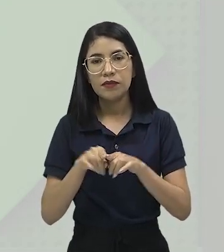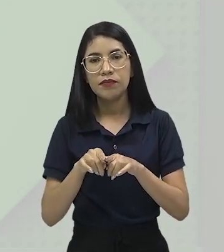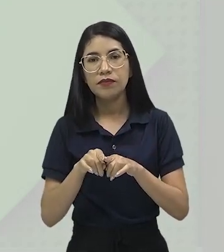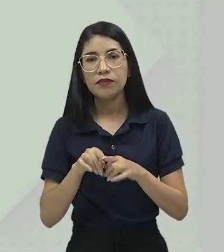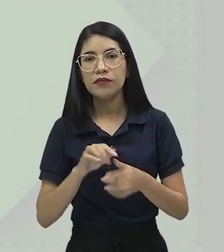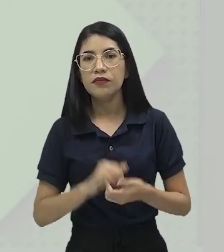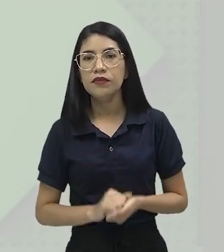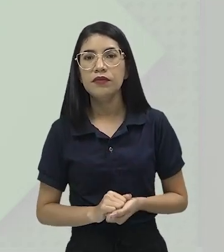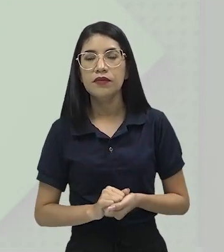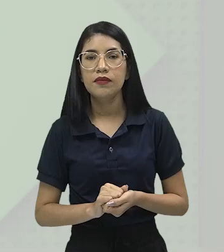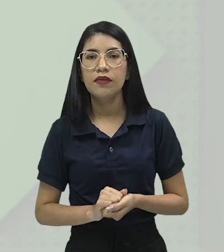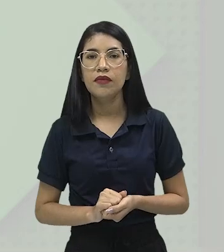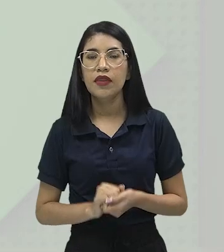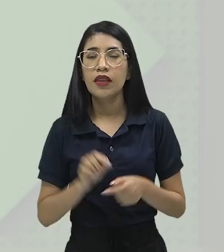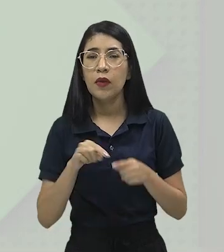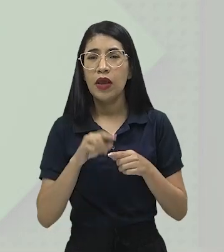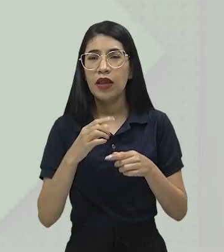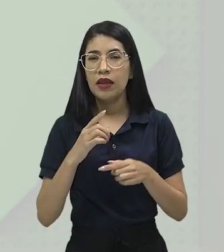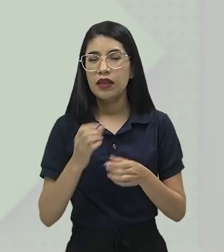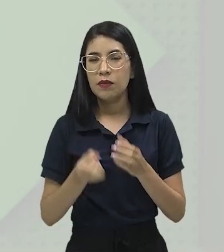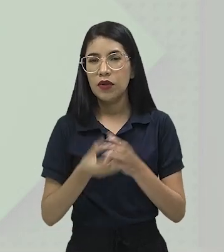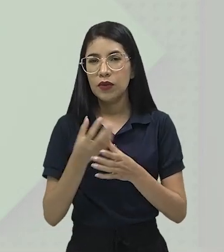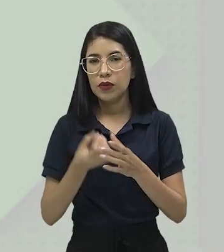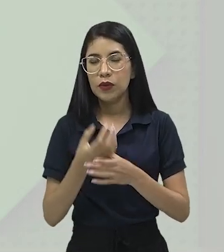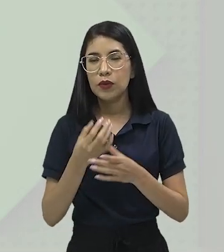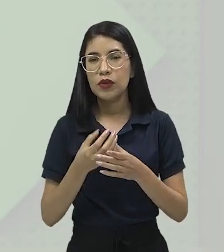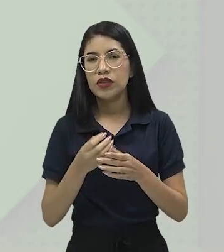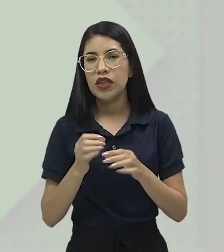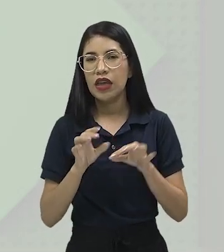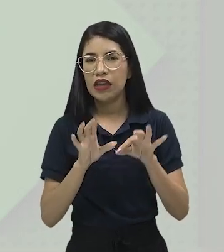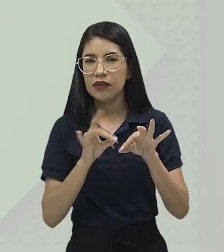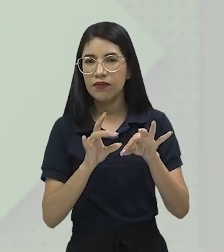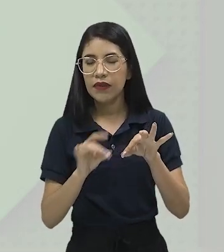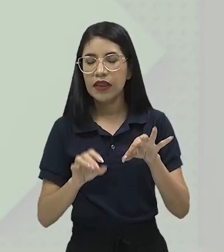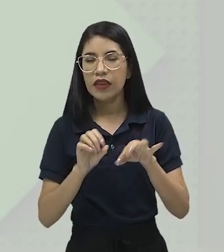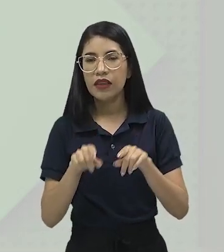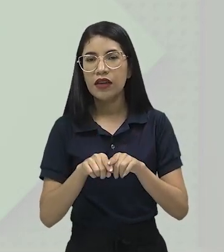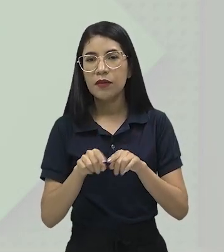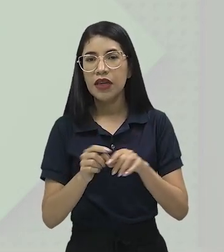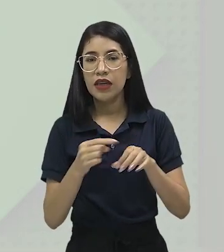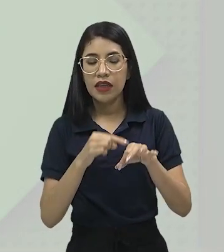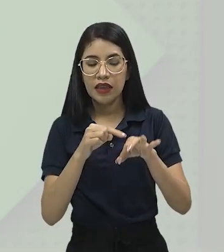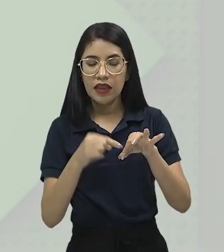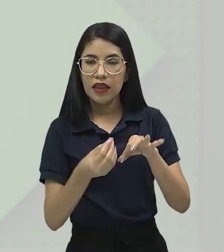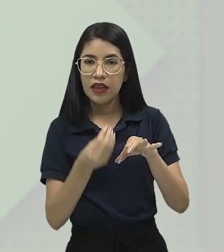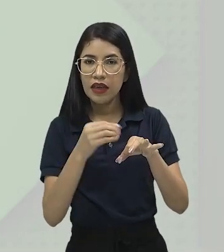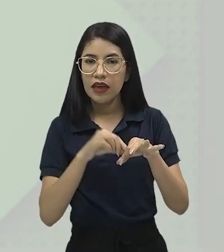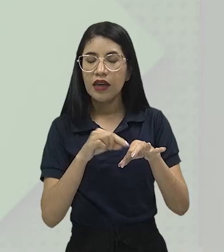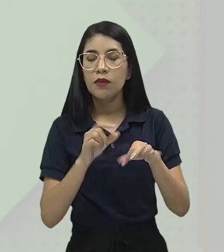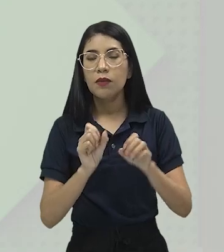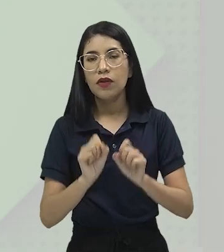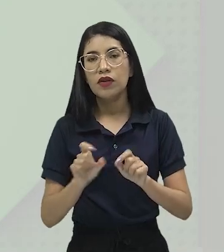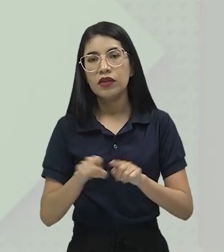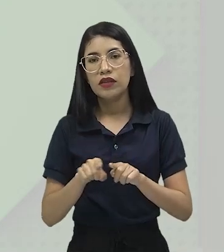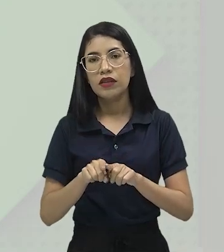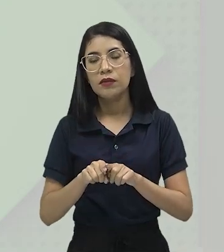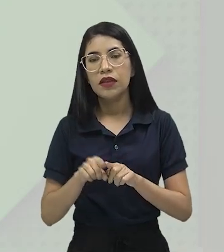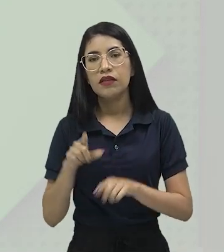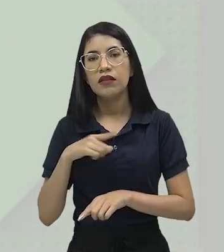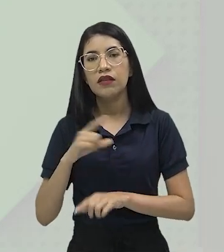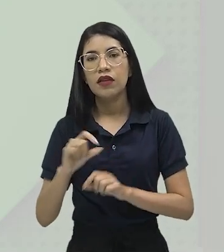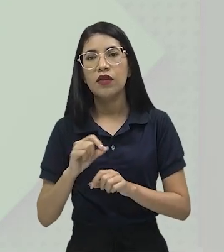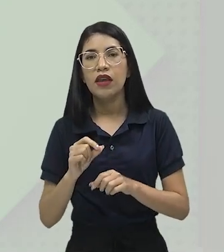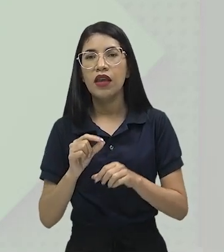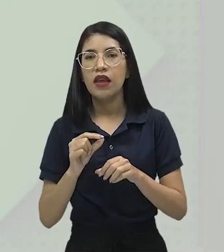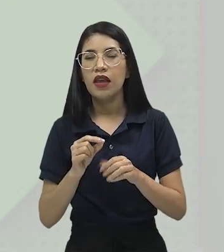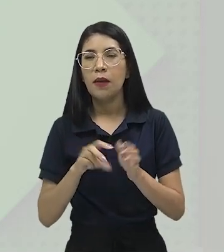regiões genitais, elas produzem secreções, certo? E na mucosa desses órgãos também podem estar instalados ali